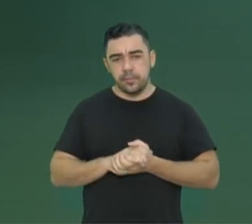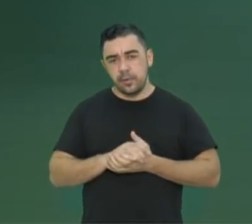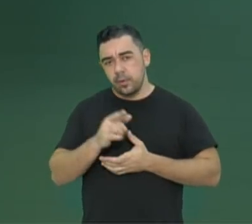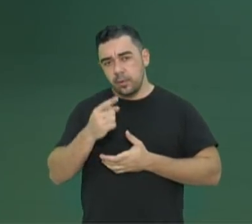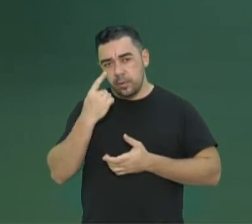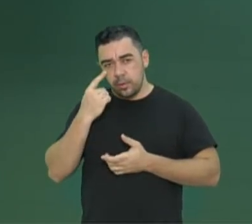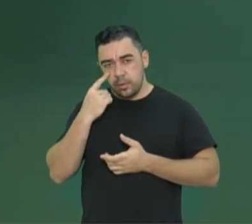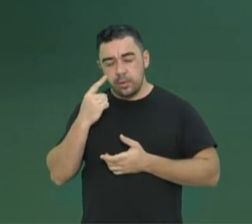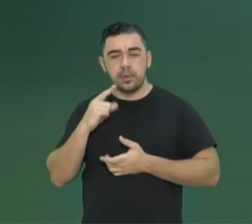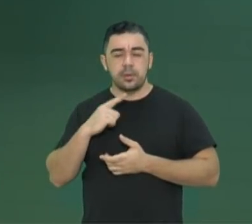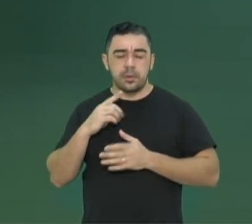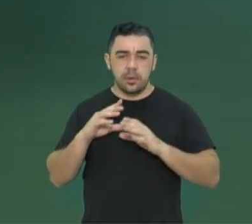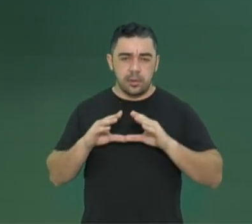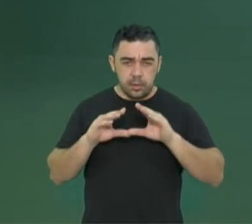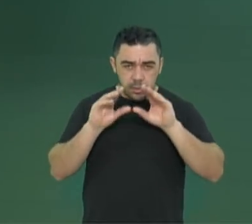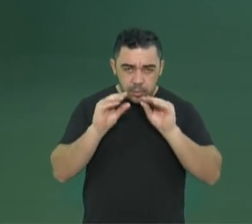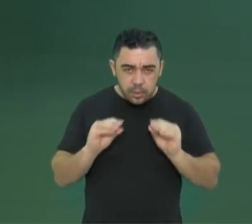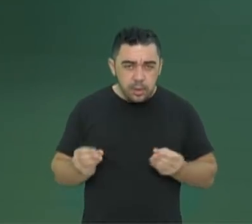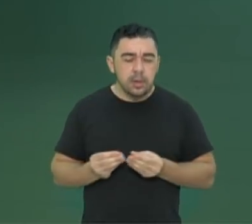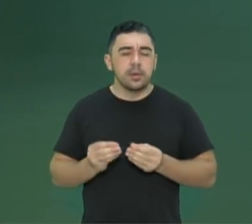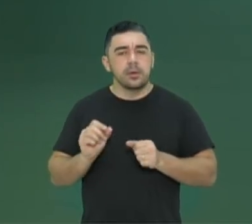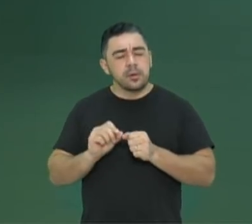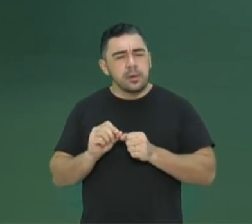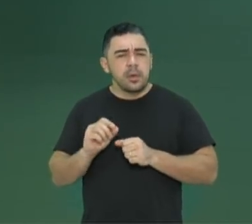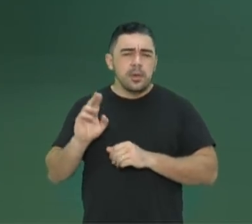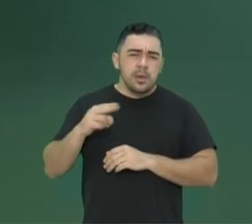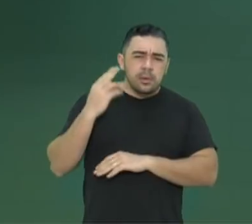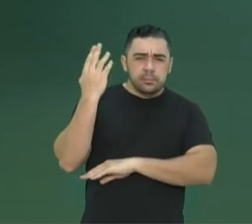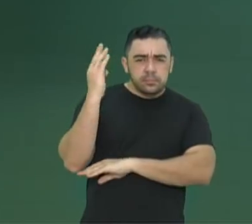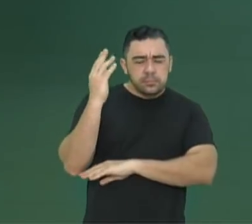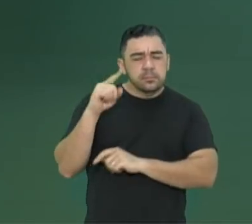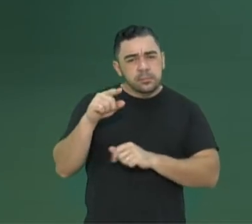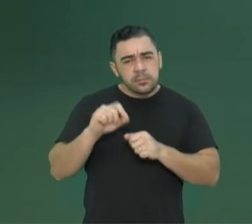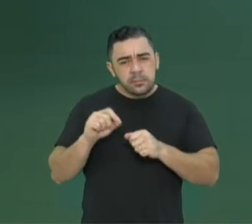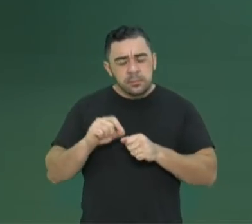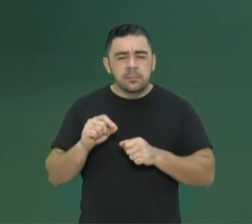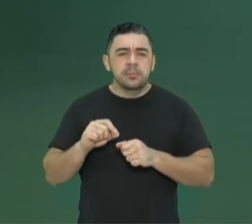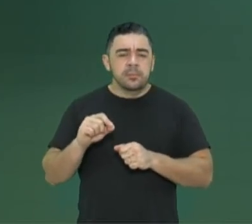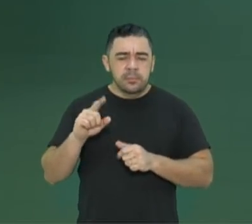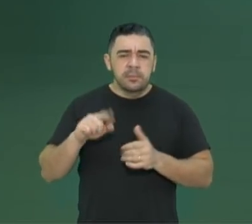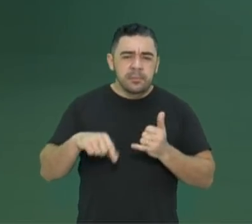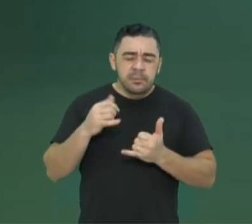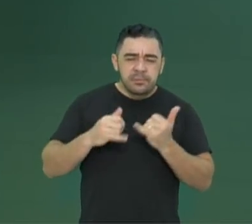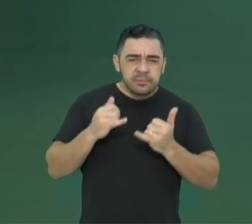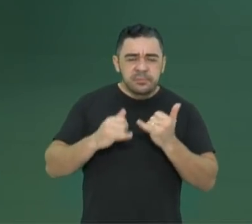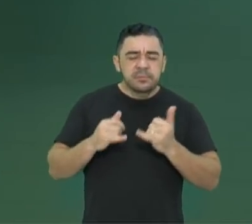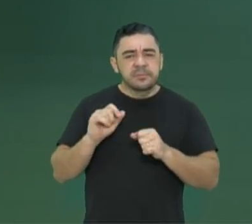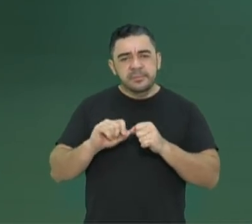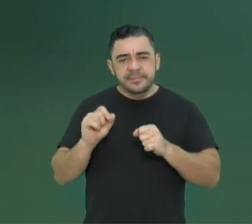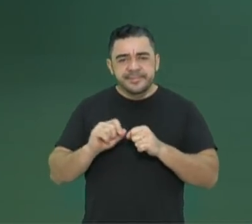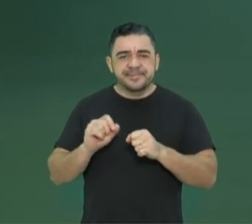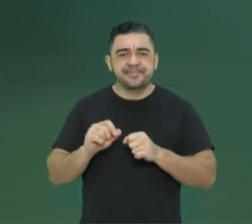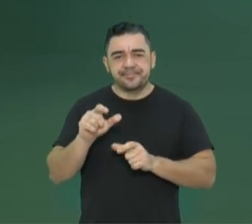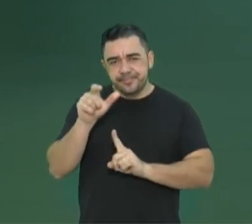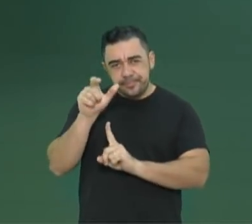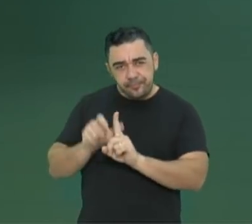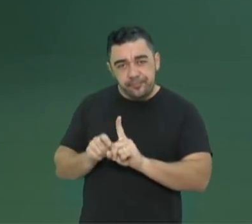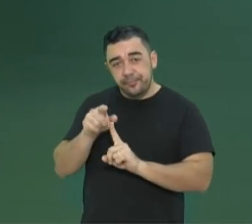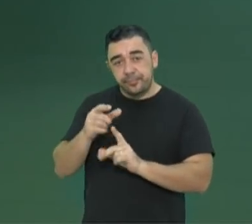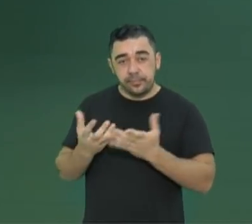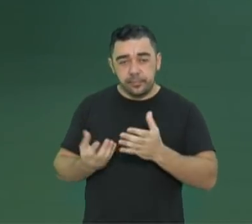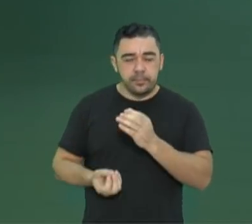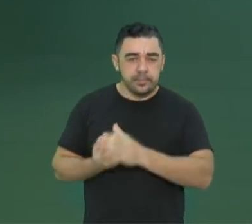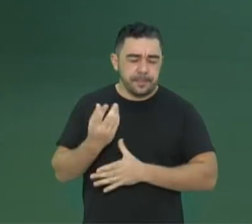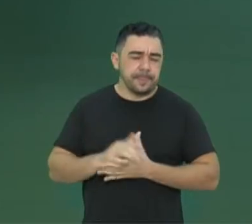seu objeto de massa ou madeira, o que você tiver para se parecer com algum determinado personagem que você queira